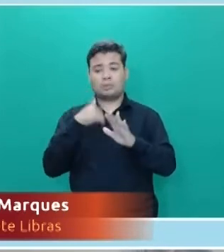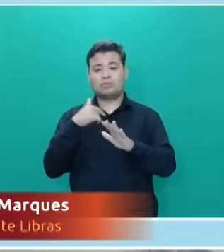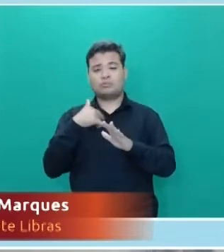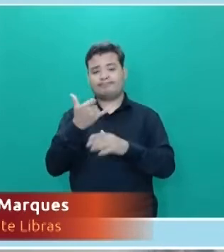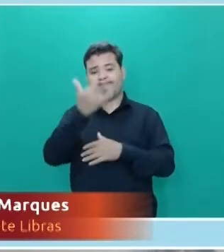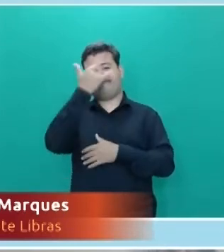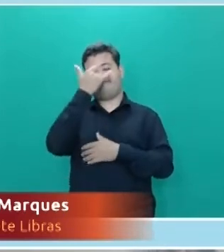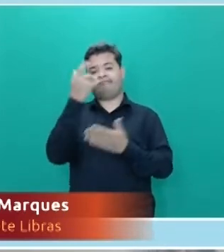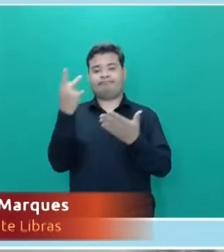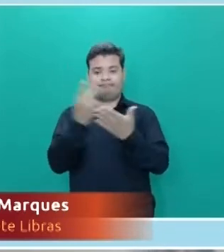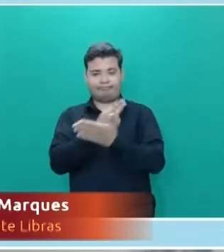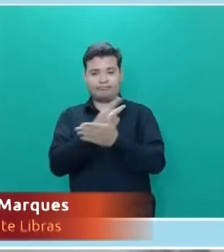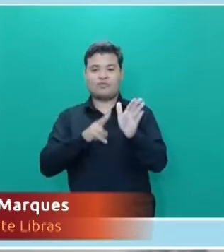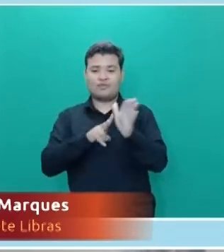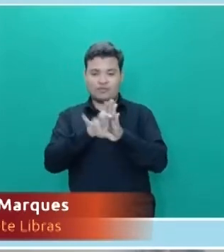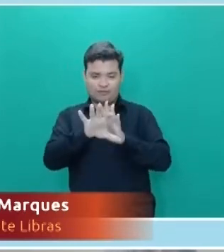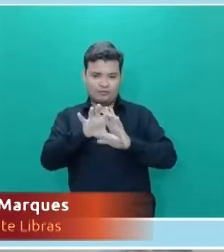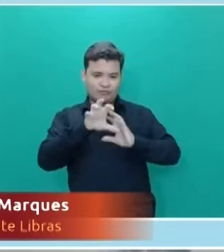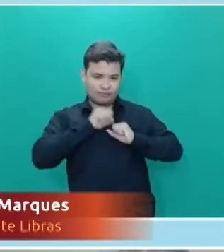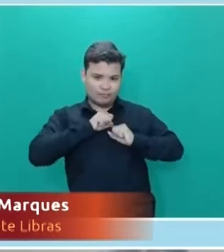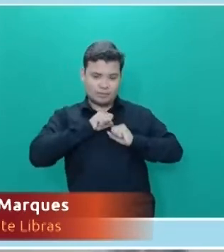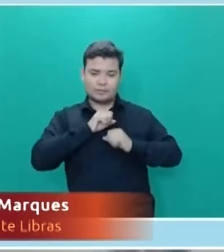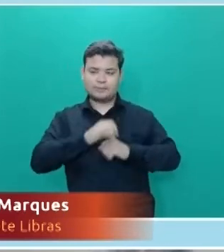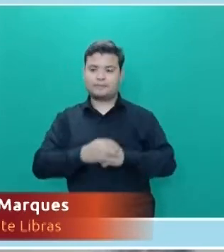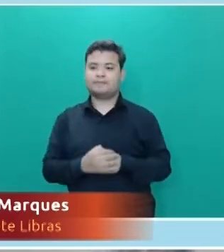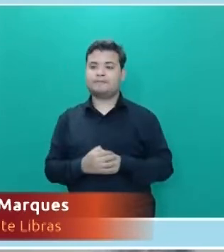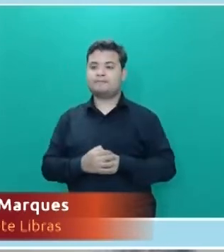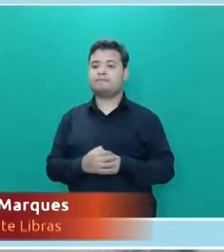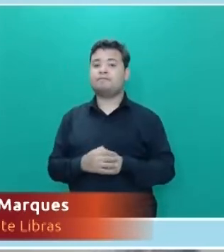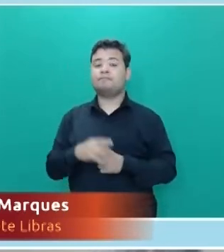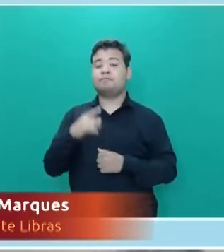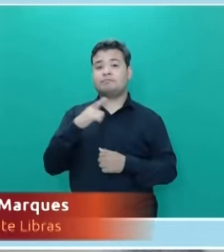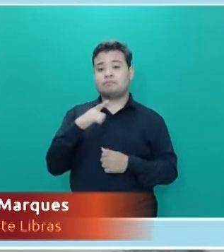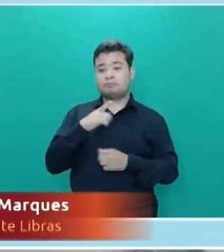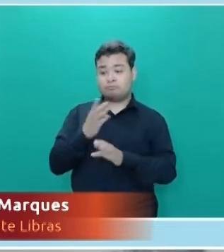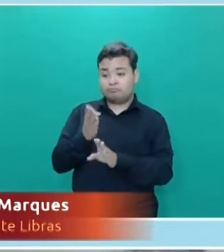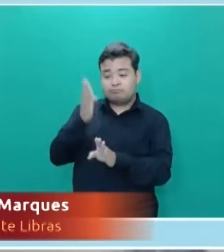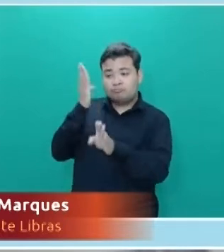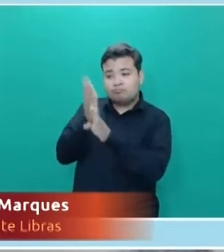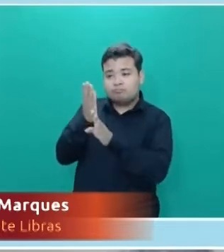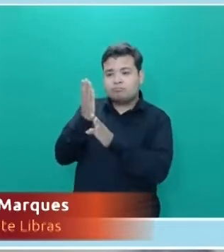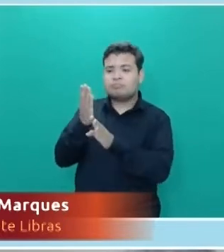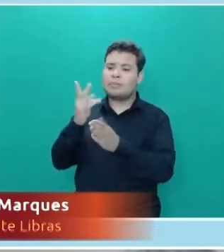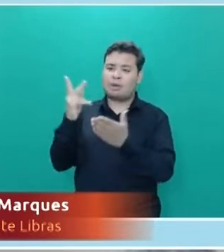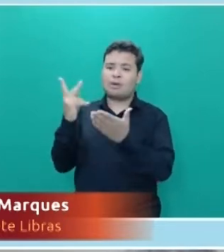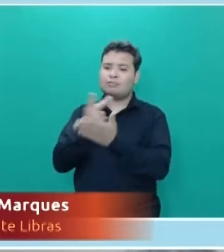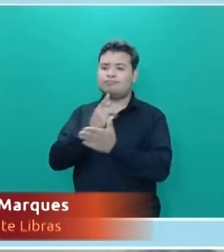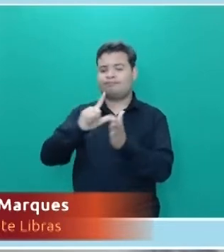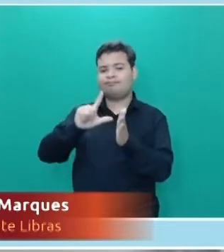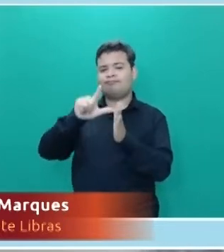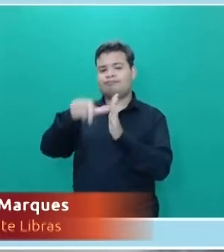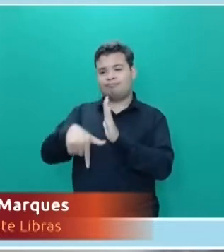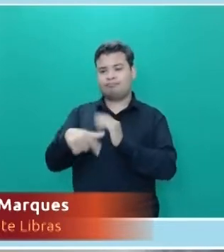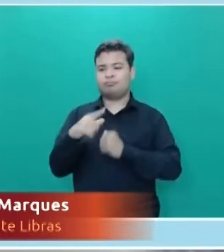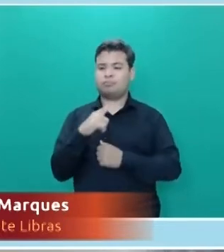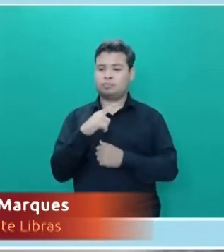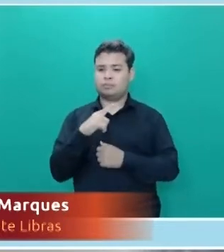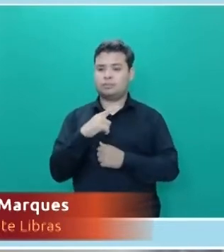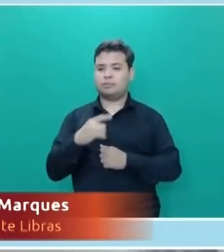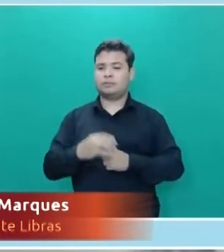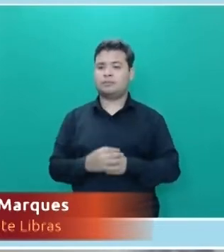do vírus, né? E o meu diagnóstico, ele acontece um pouco tardiamente também. Na verdade, eu